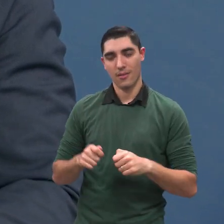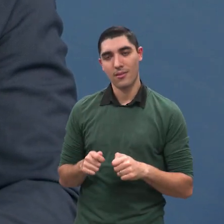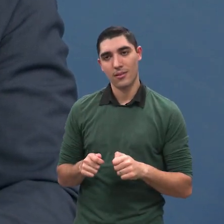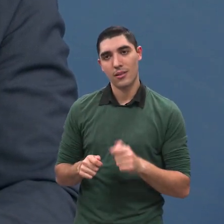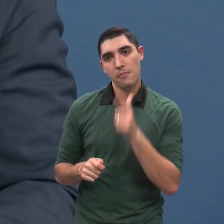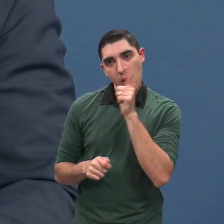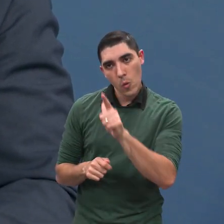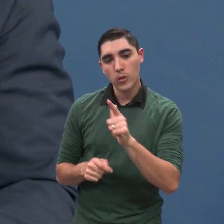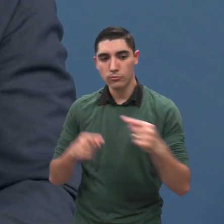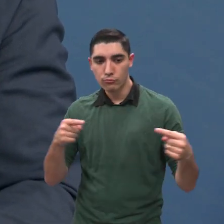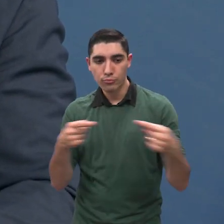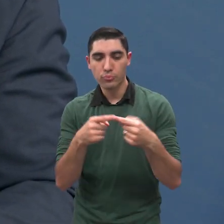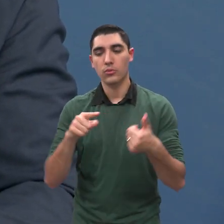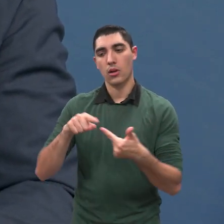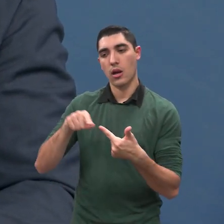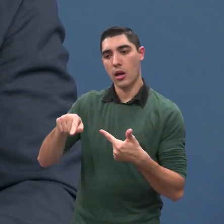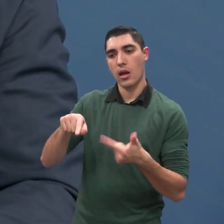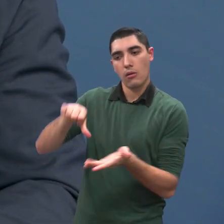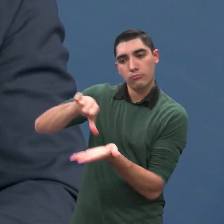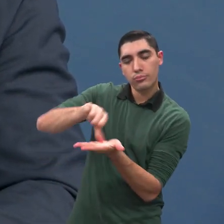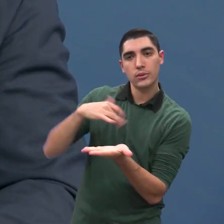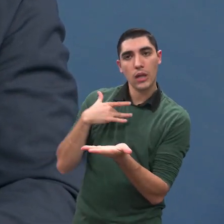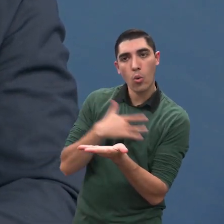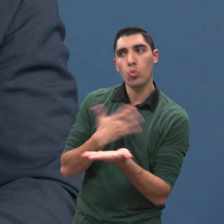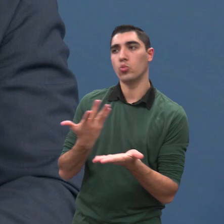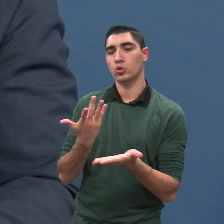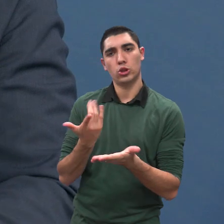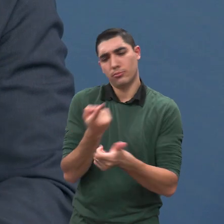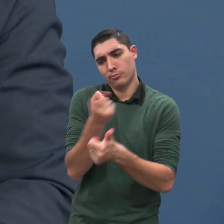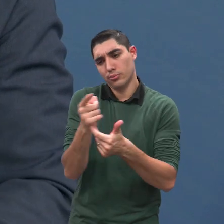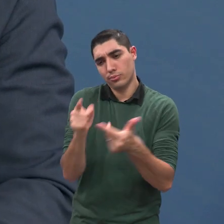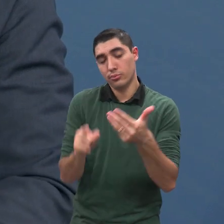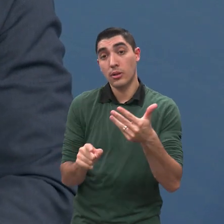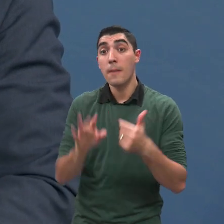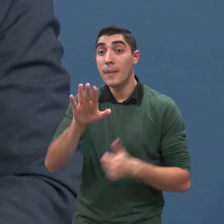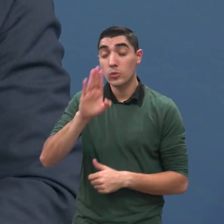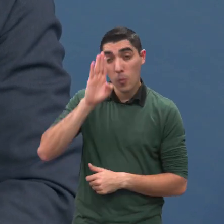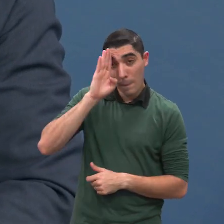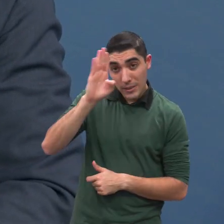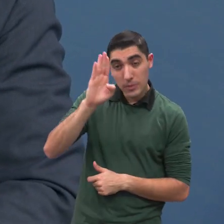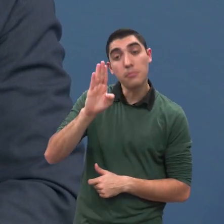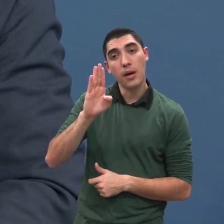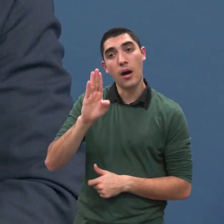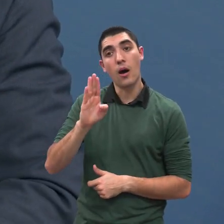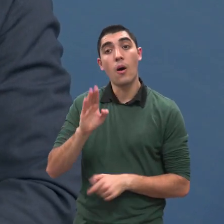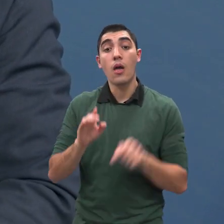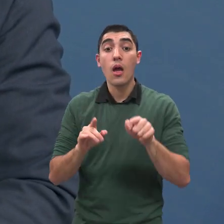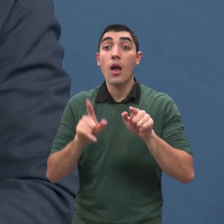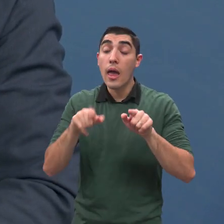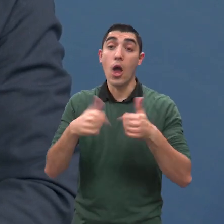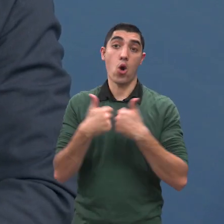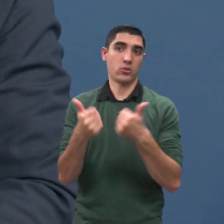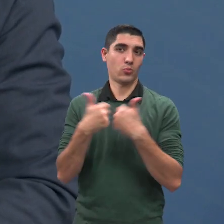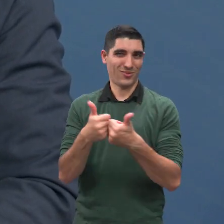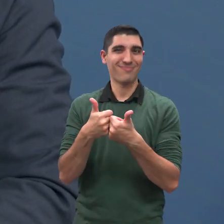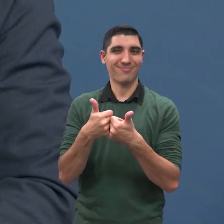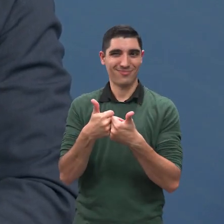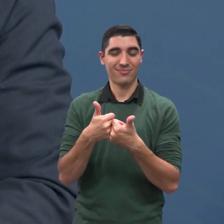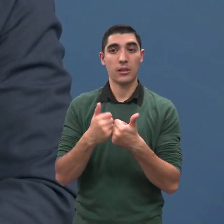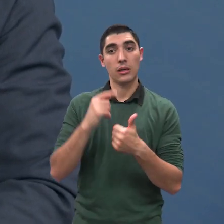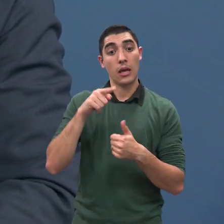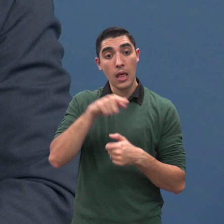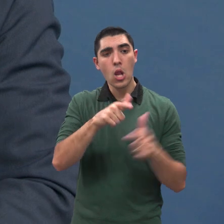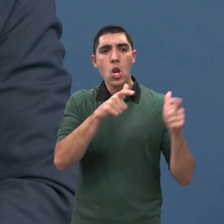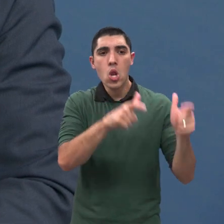correto, vai ser instalada a escola, o postinho de saúde, né? O que é prioritário sempre é a questão do transporte,